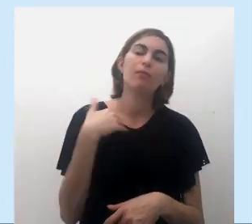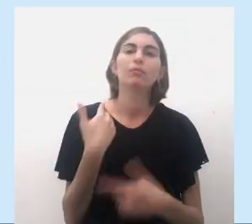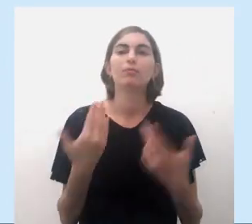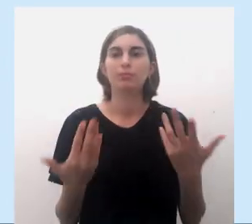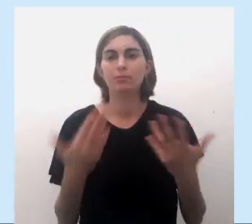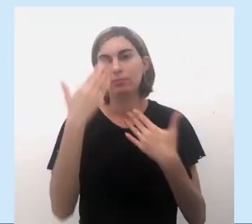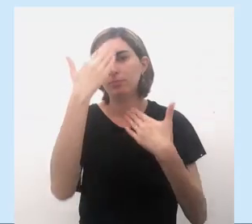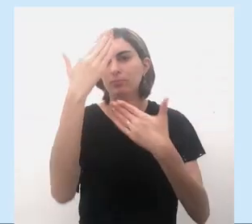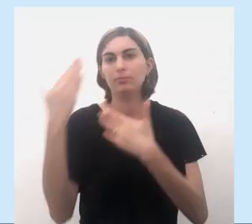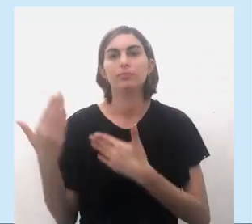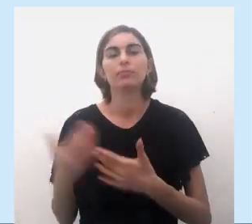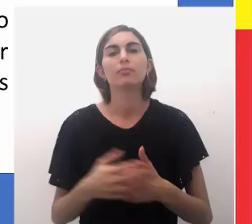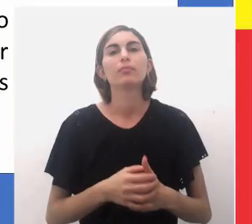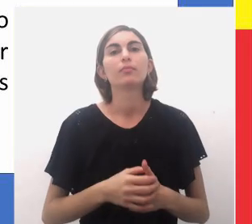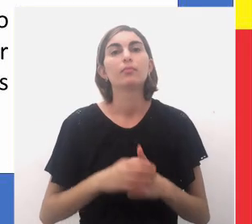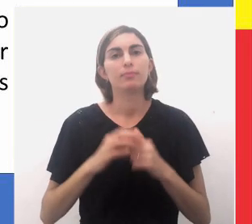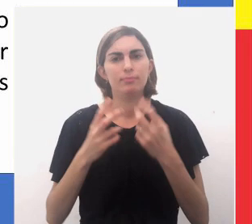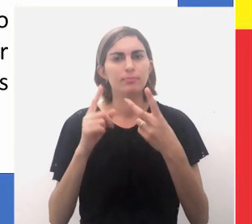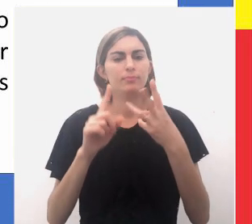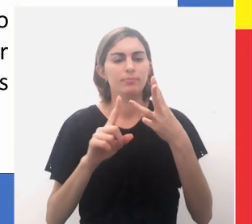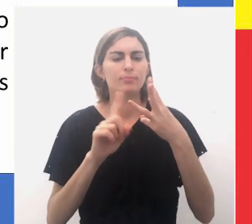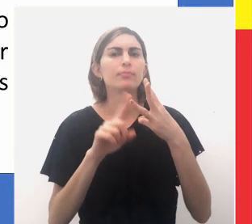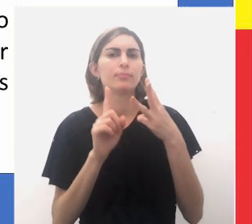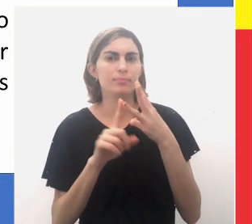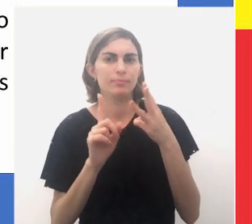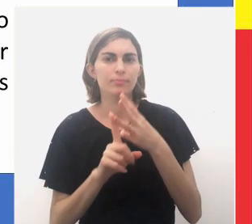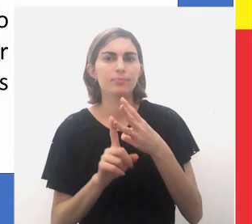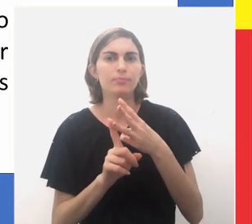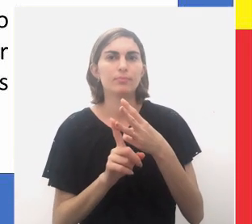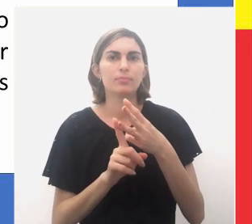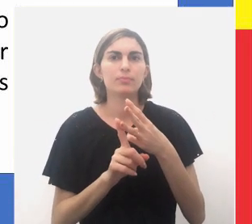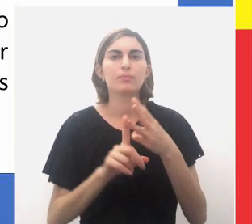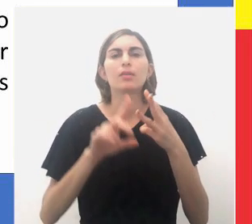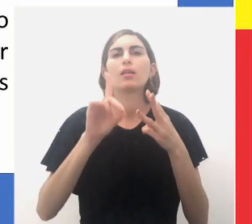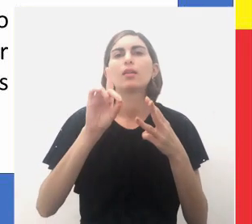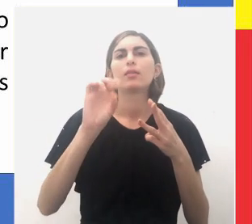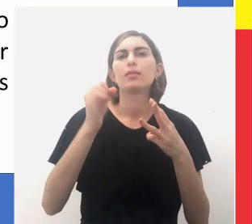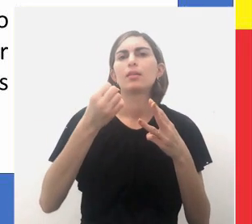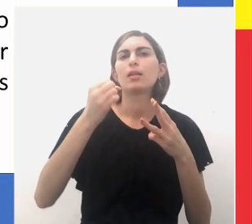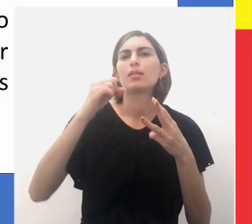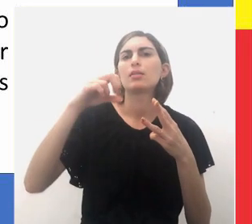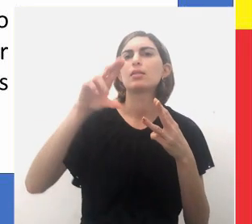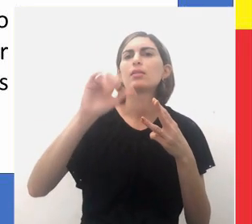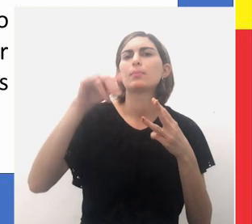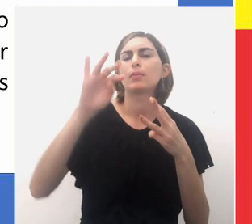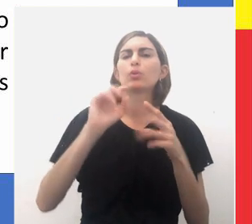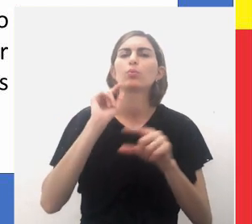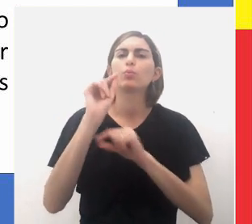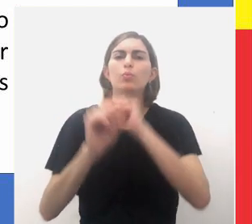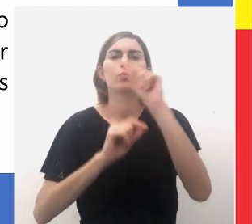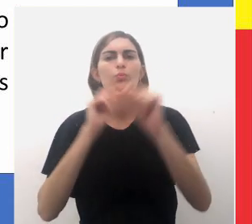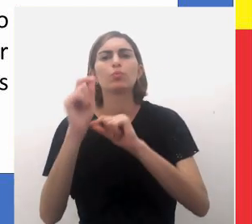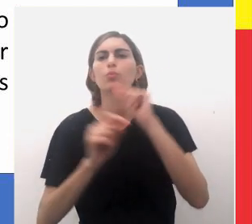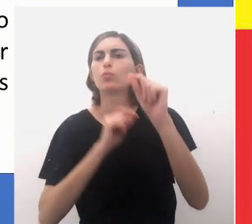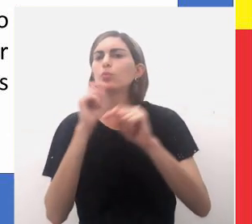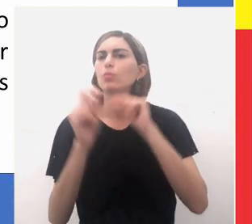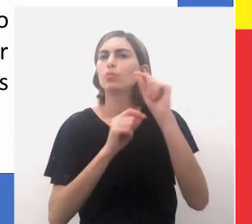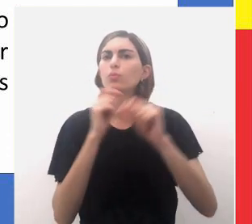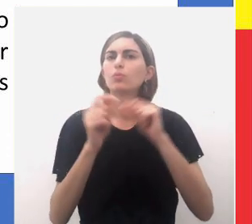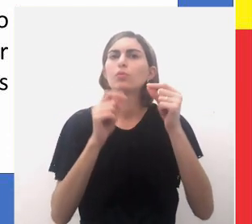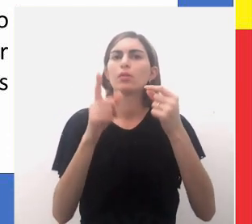sido morto. O terceiro ponto é o descimento. O é o descimento?